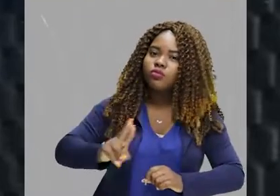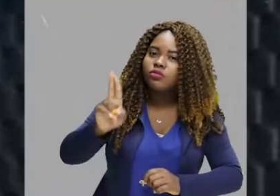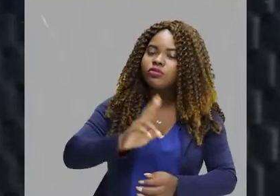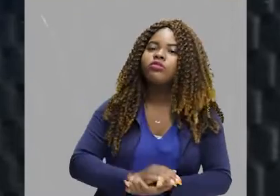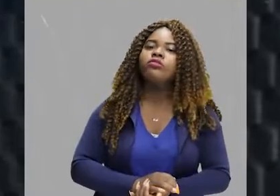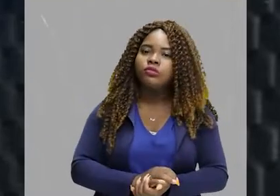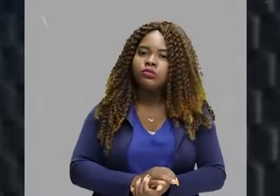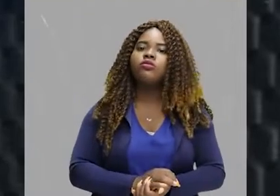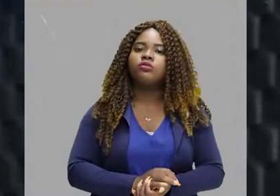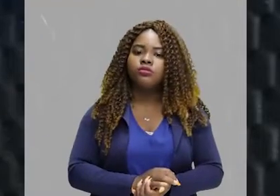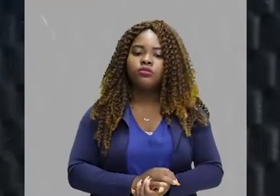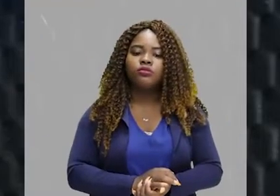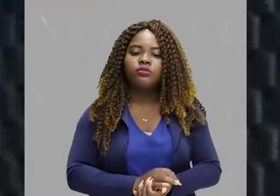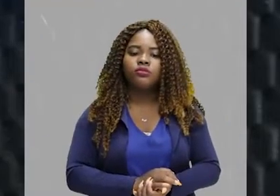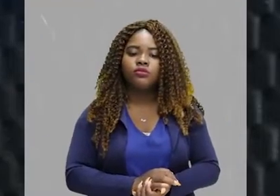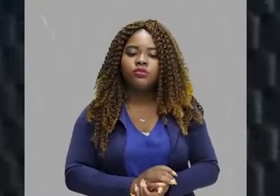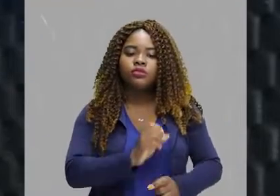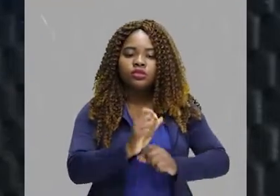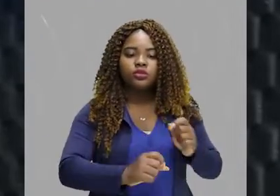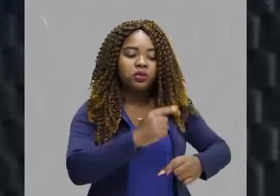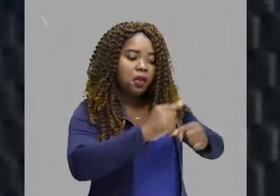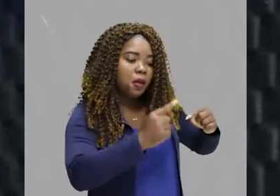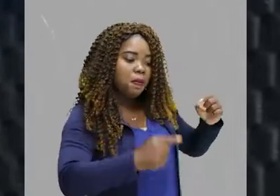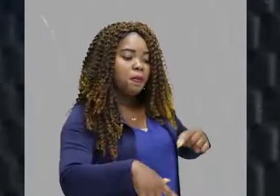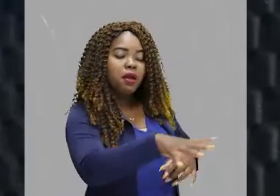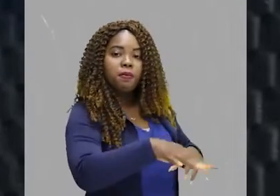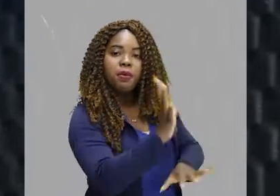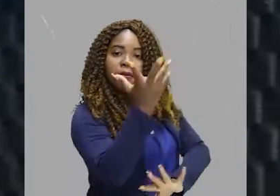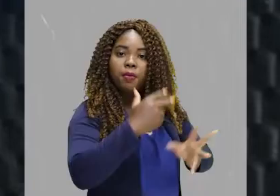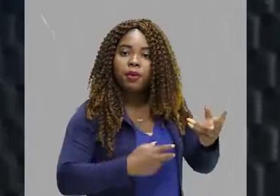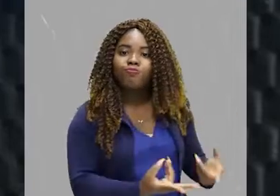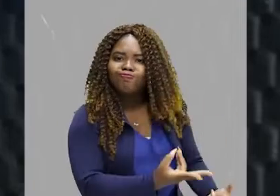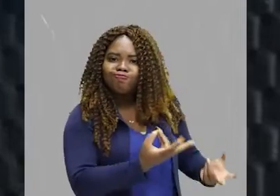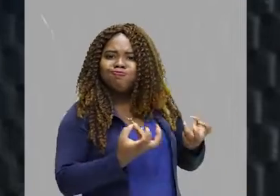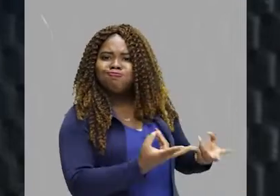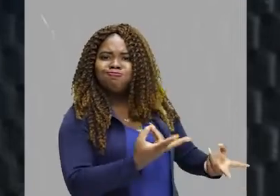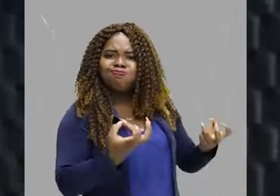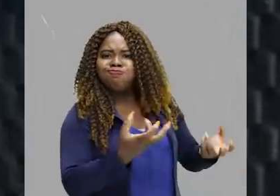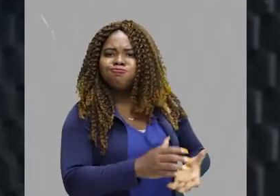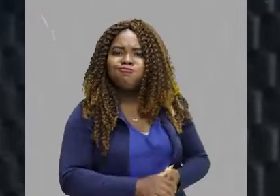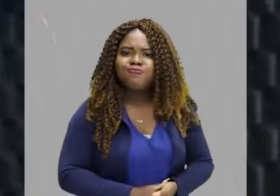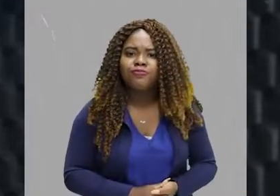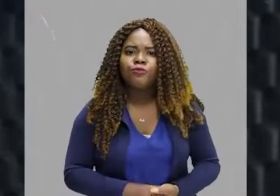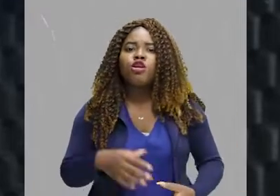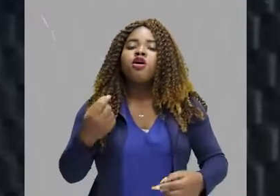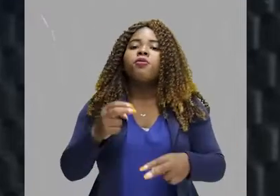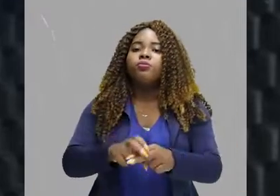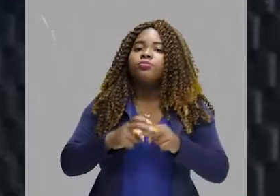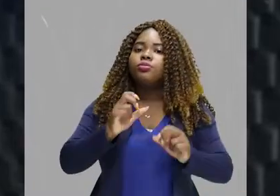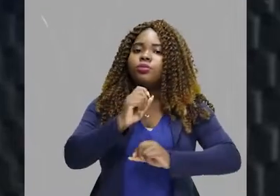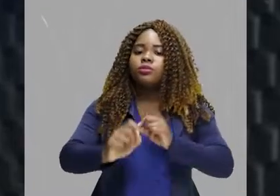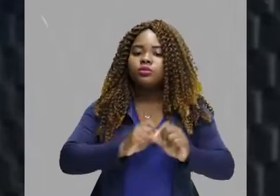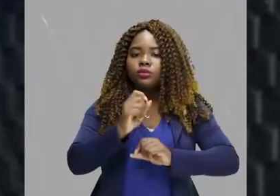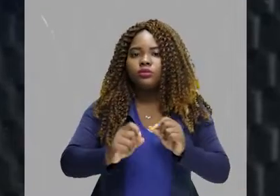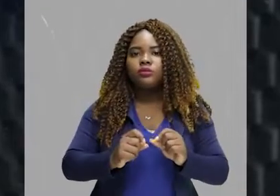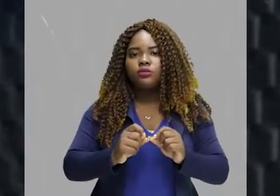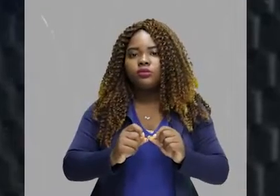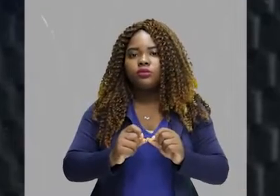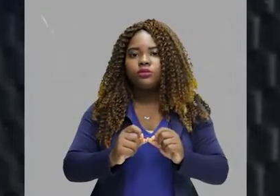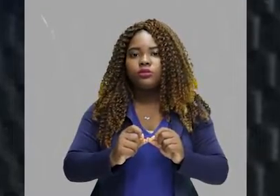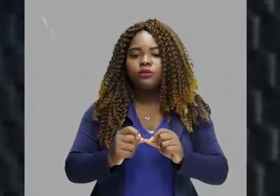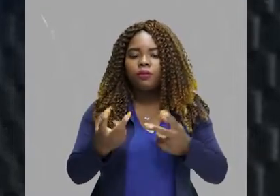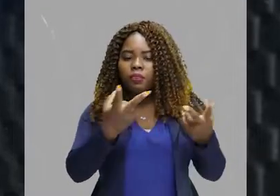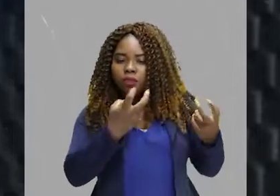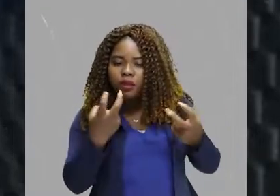mais intensa de recursos naturais, de matérias-primas. Por isso que muitas vezes a visão sobre a indústria é uma visão de vilania,